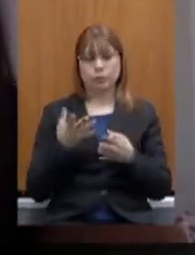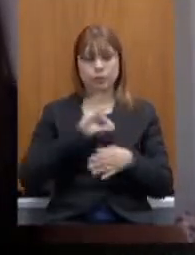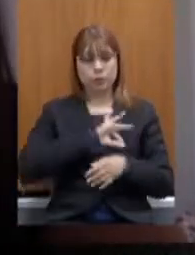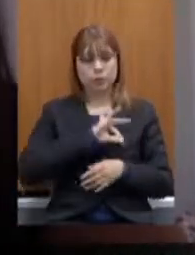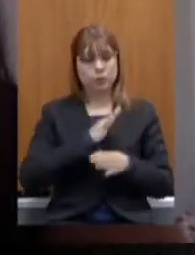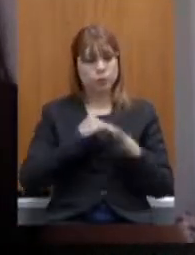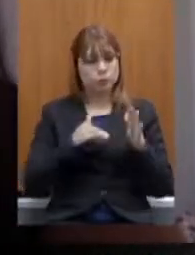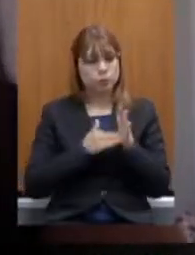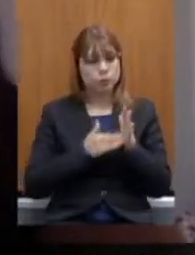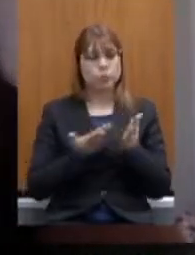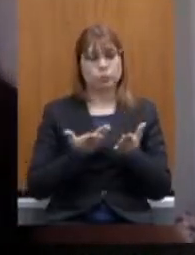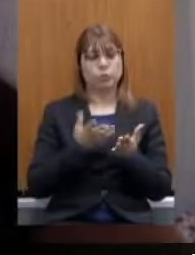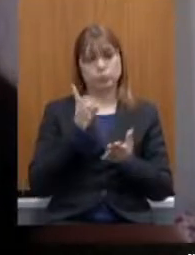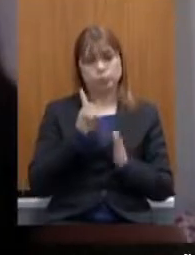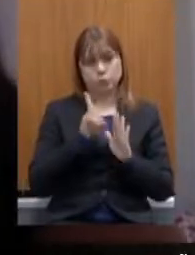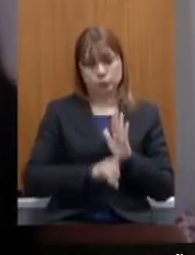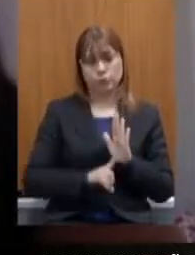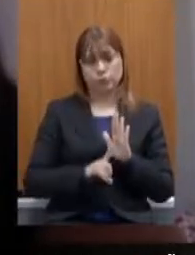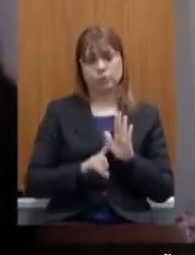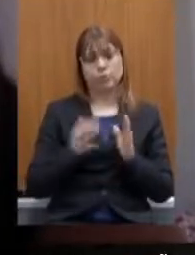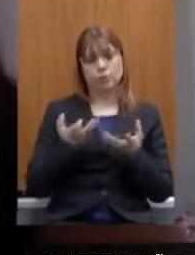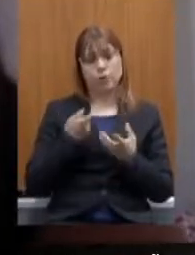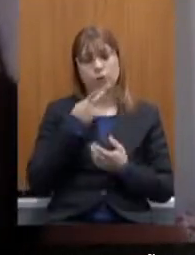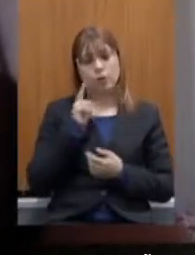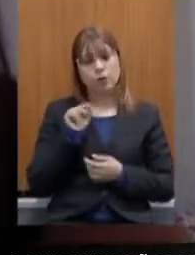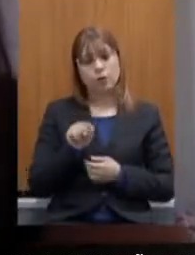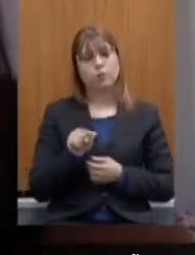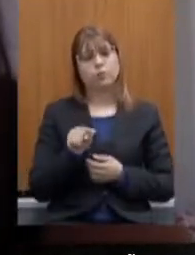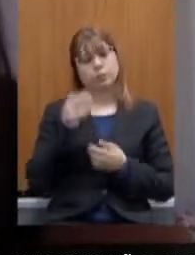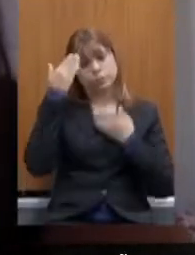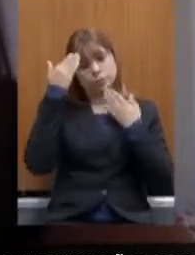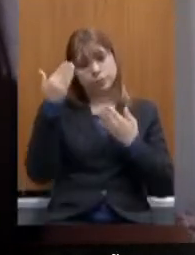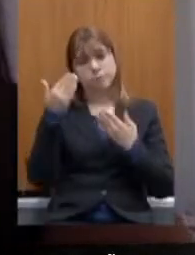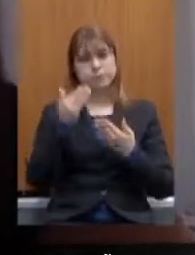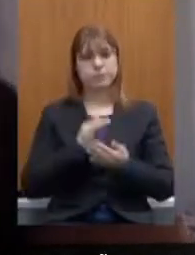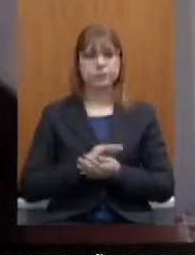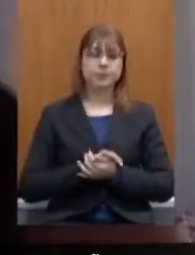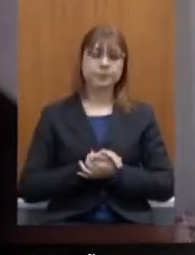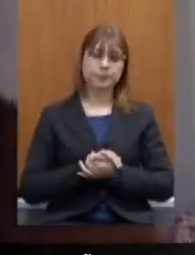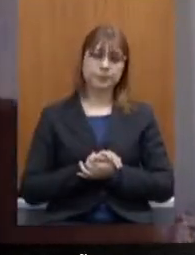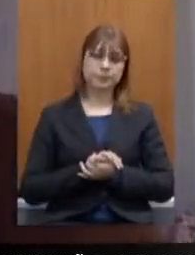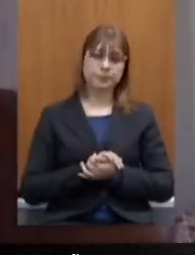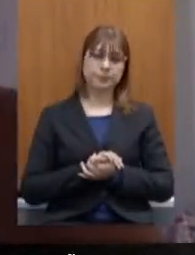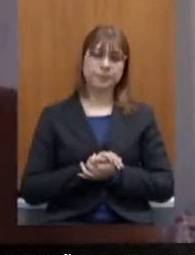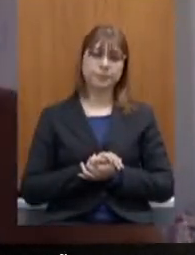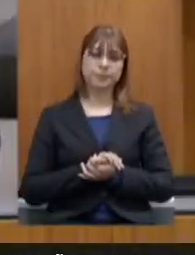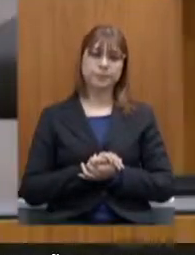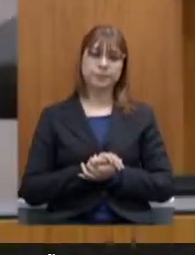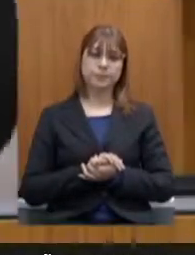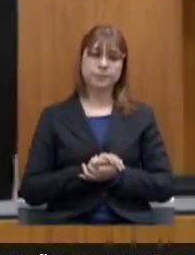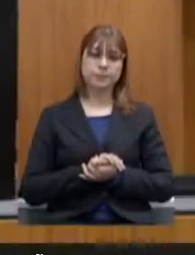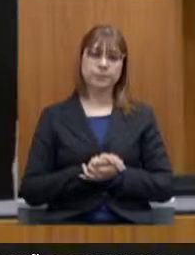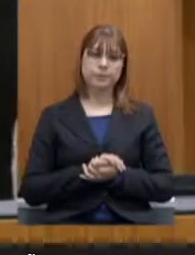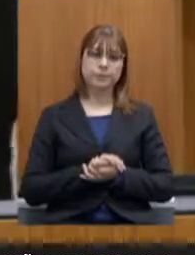básicos é isso que eu queria dizer muito obrigada pelo espaço e